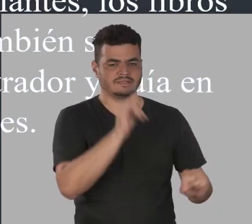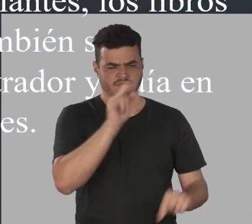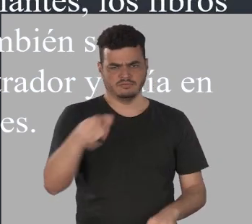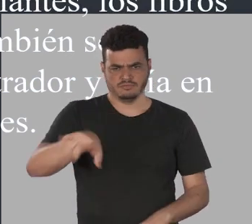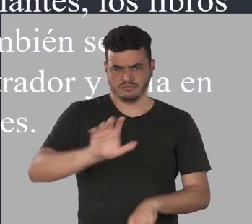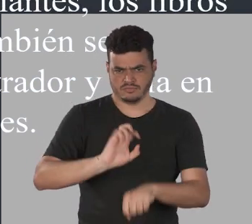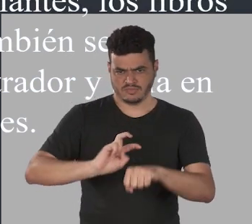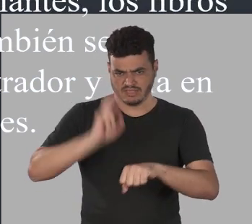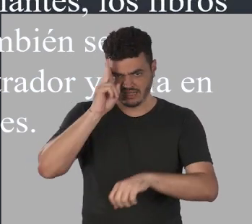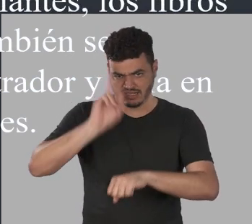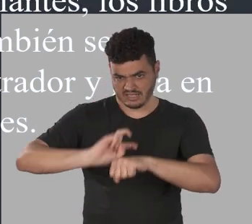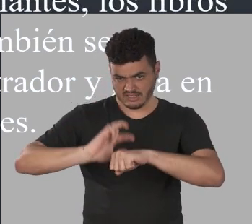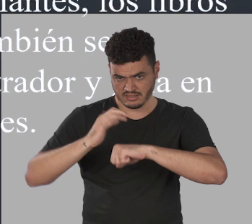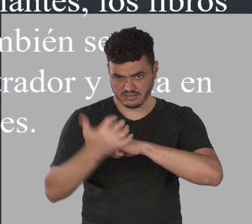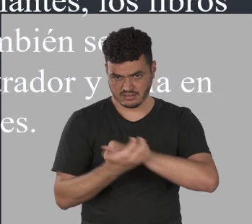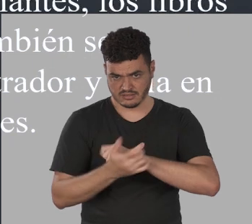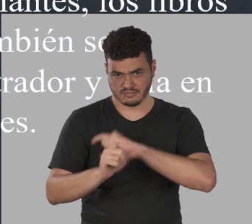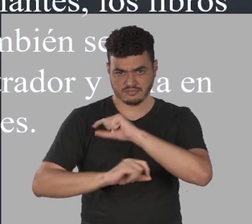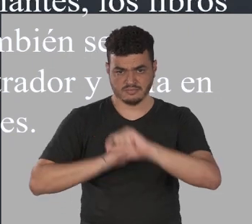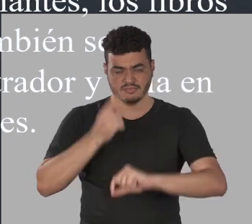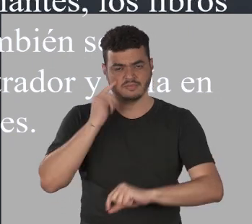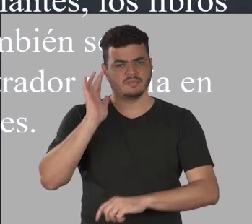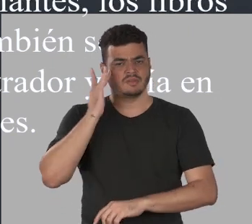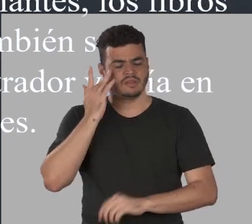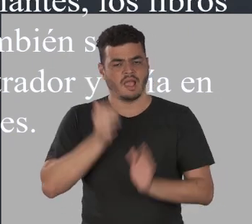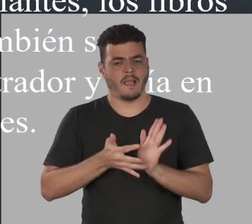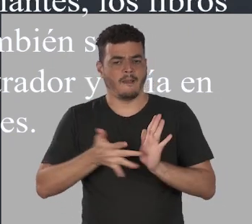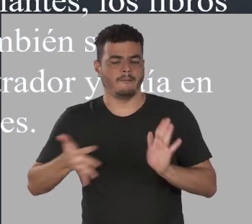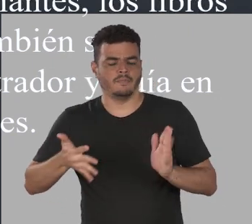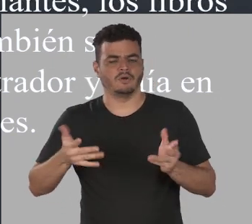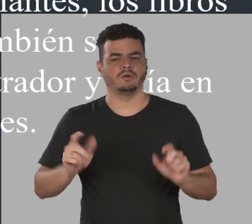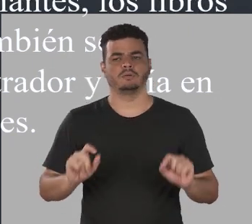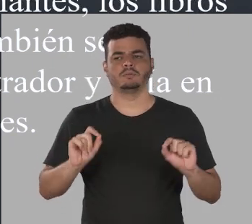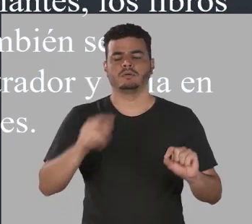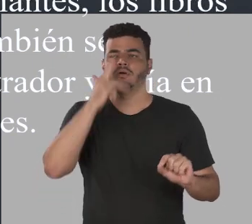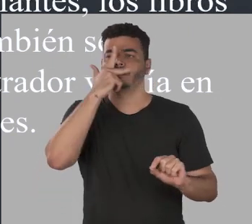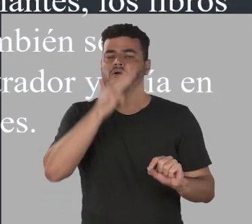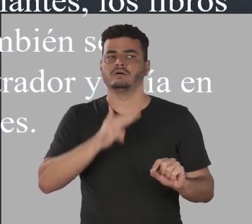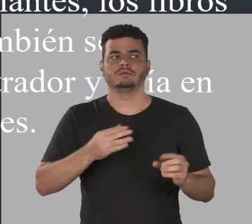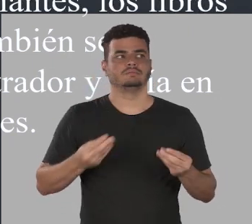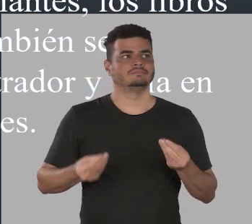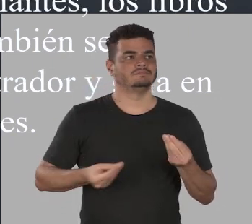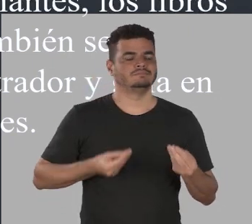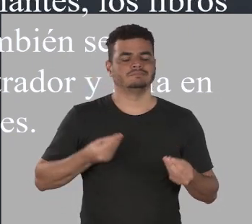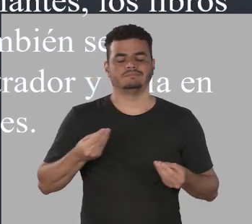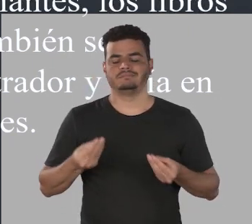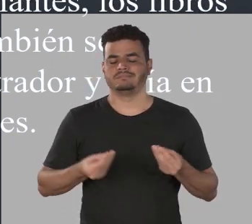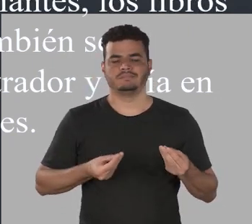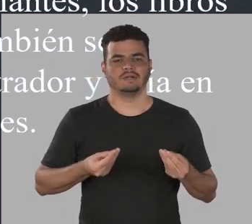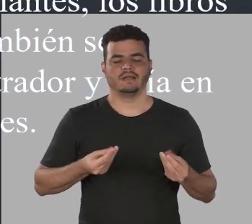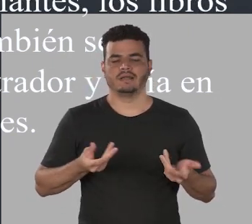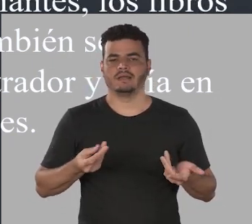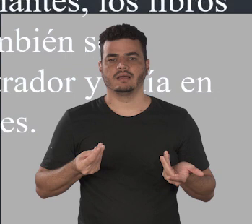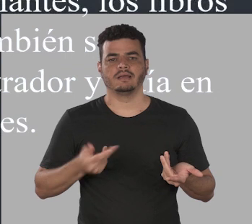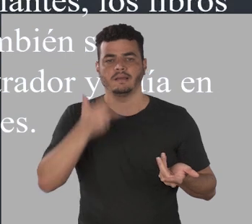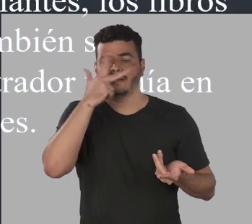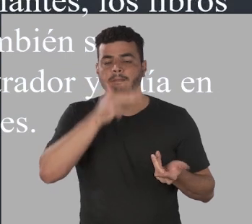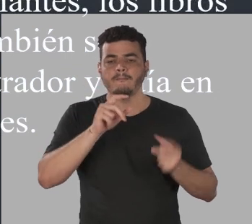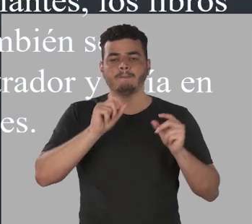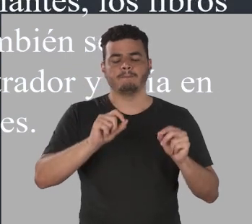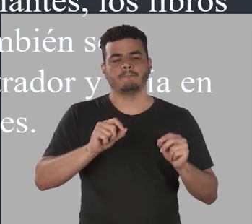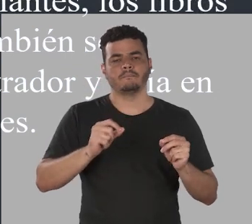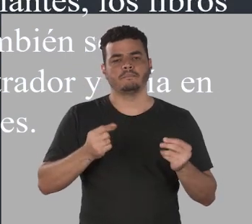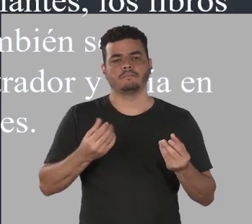bom, na pandemia se viu claramente, ou seja, esse processo já vinha previa em forma prévia. e como a